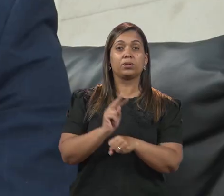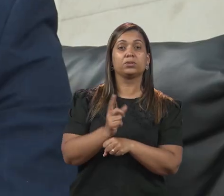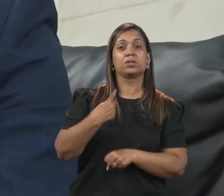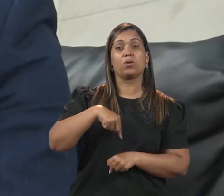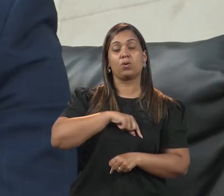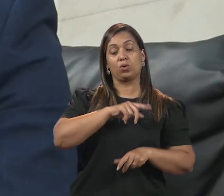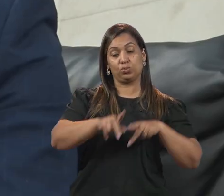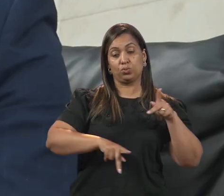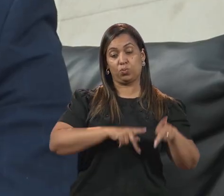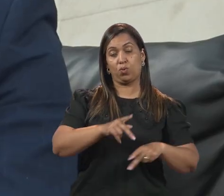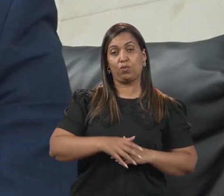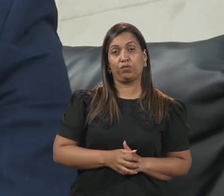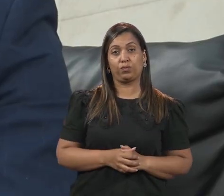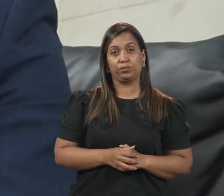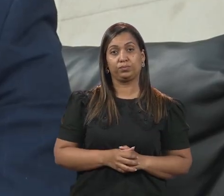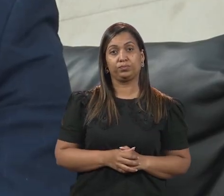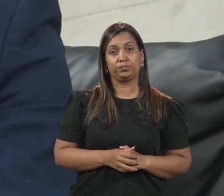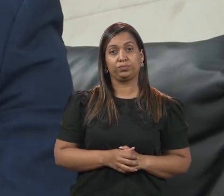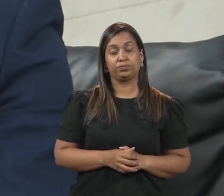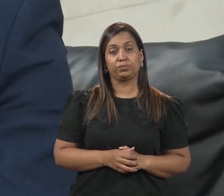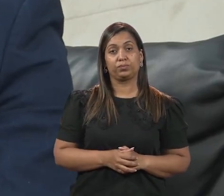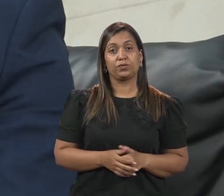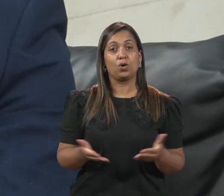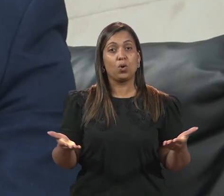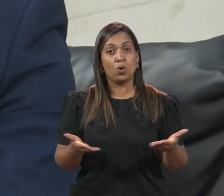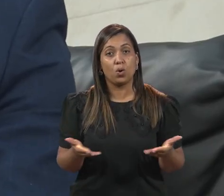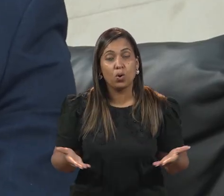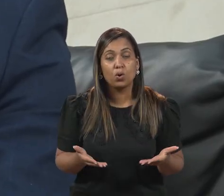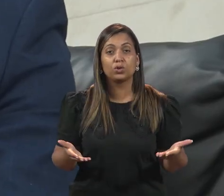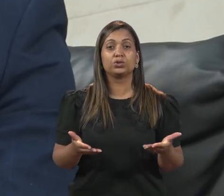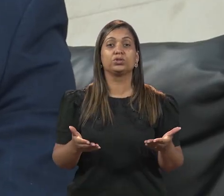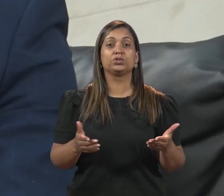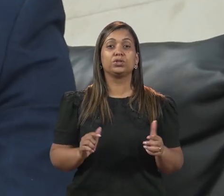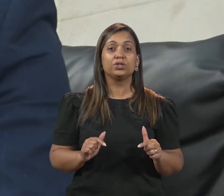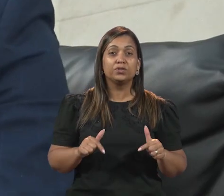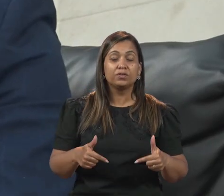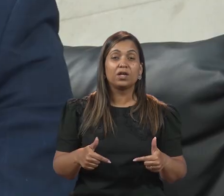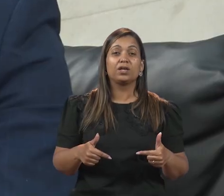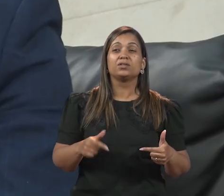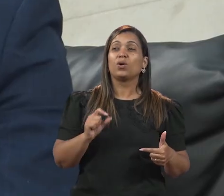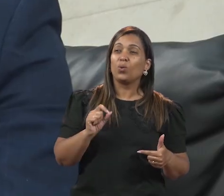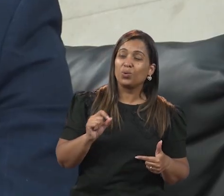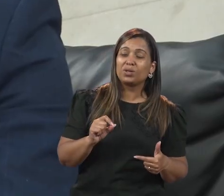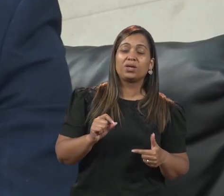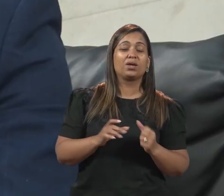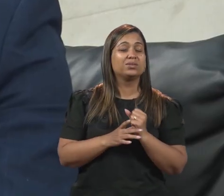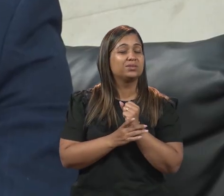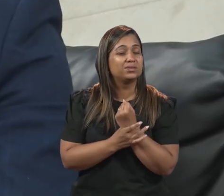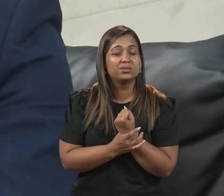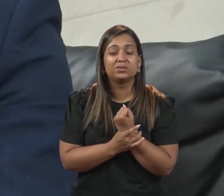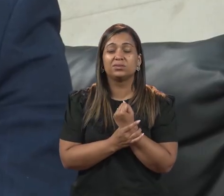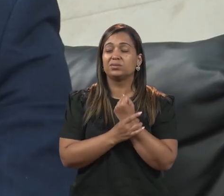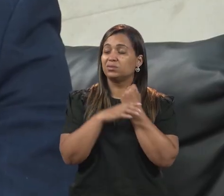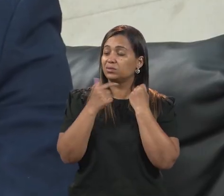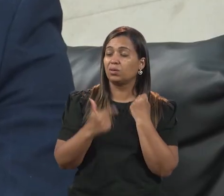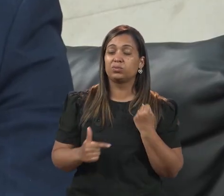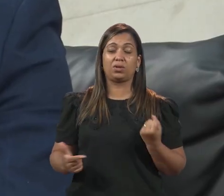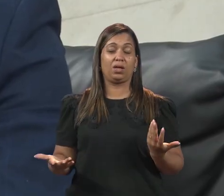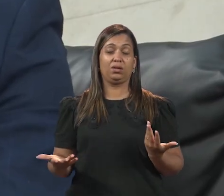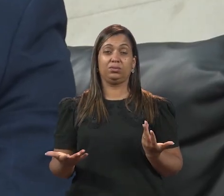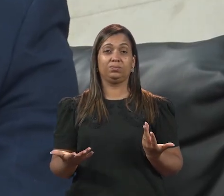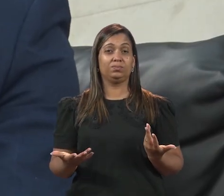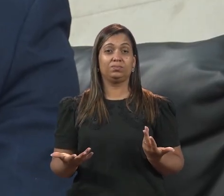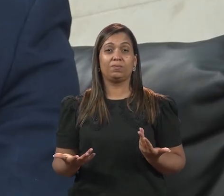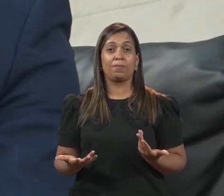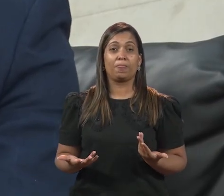nossa população, que hoje enfrenta uma questão de insegurança absurda. Eu sempre digo